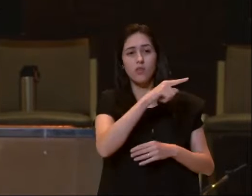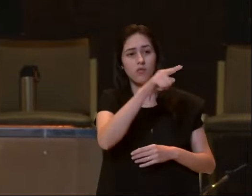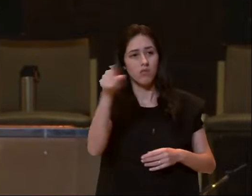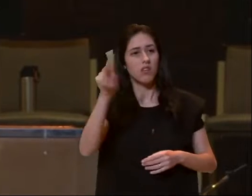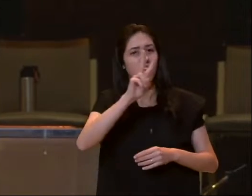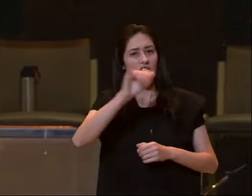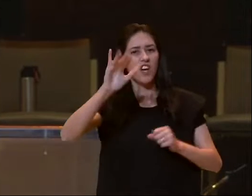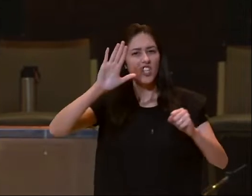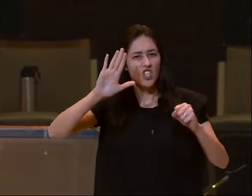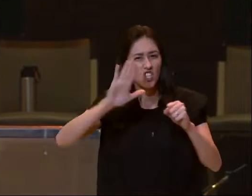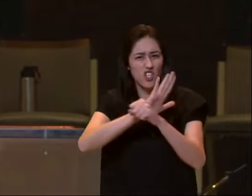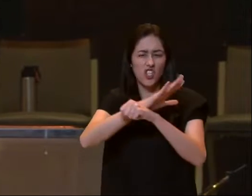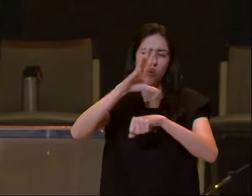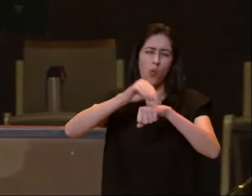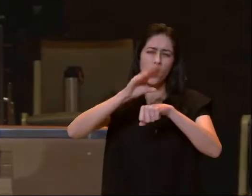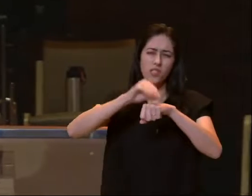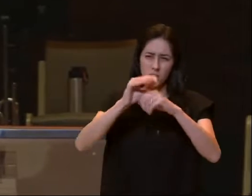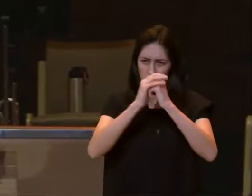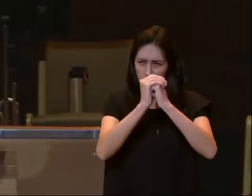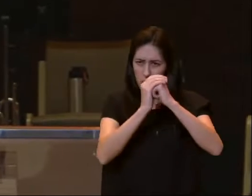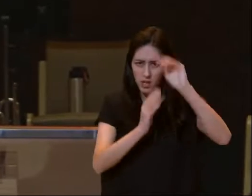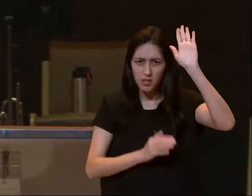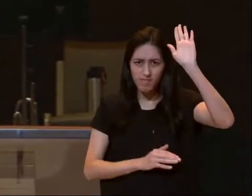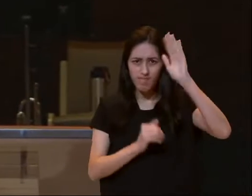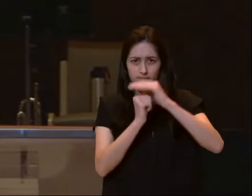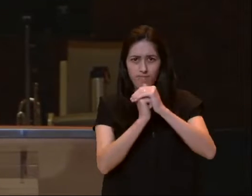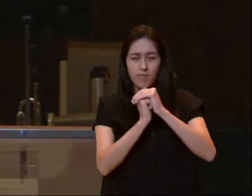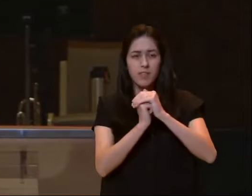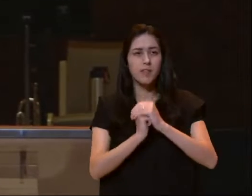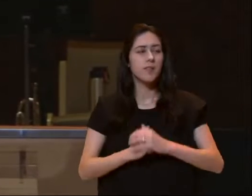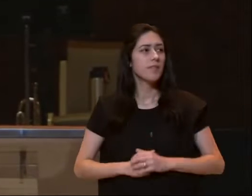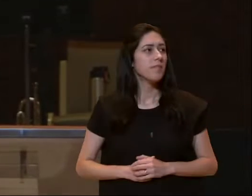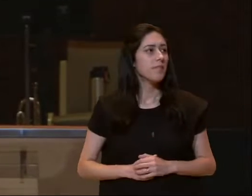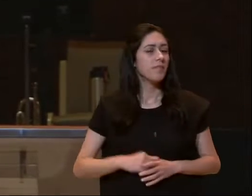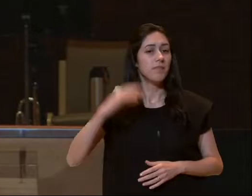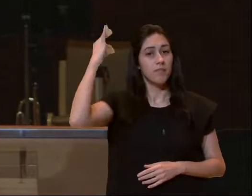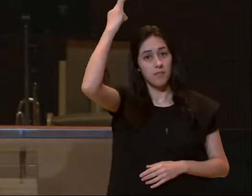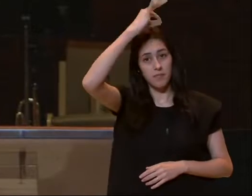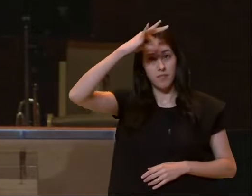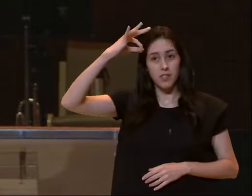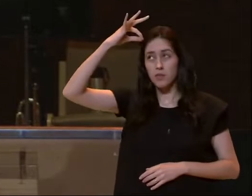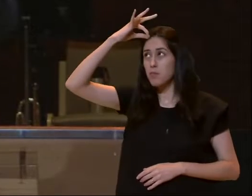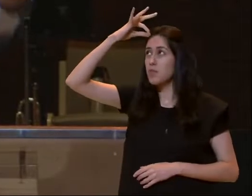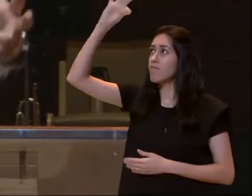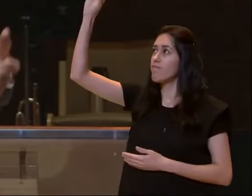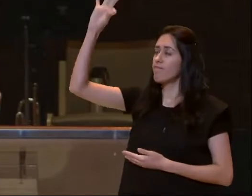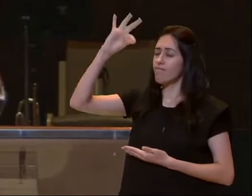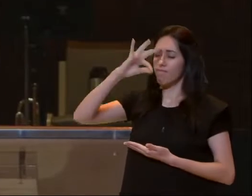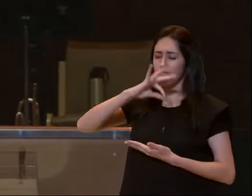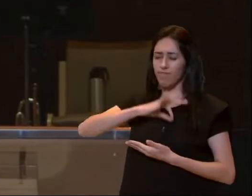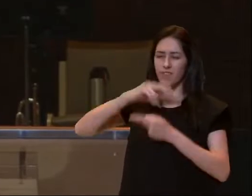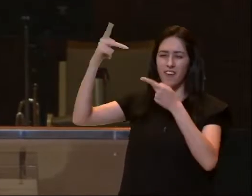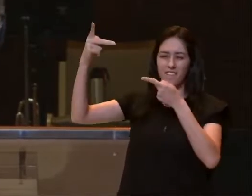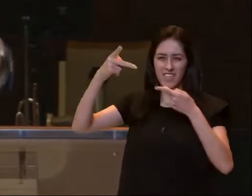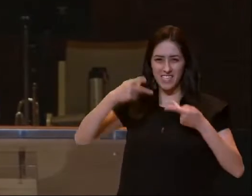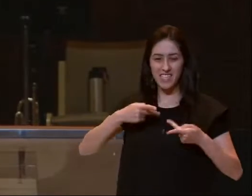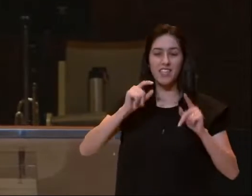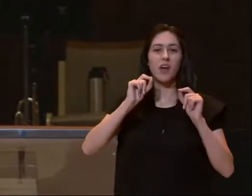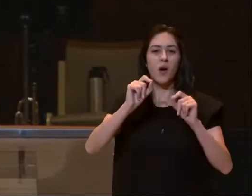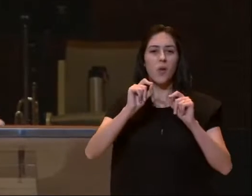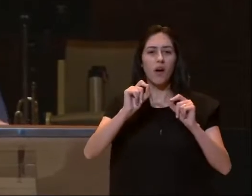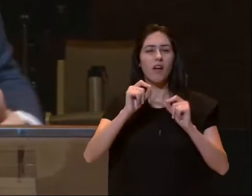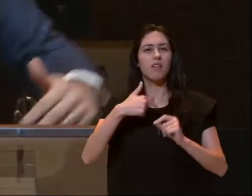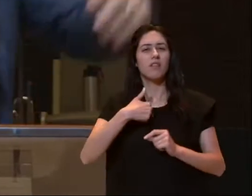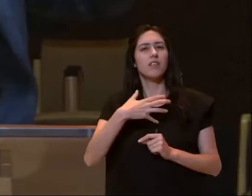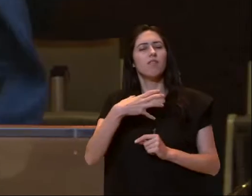desse conhecimento. Quantos desejam isso? Amém? Quando o Espírito nos visita, comigo acontece muitas vezes, vem aquela plenitude, eu já